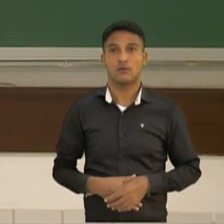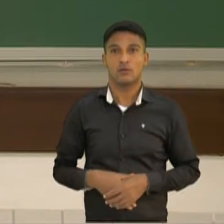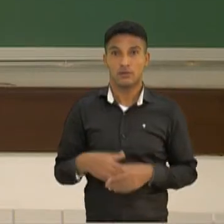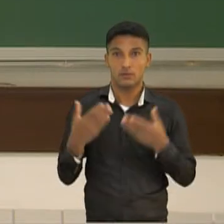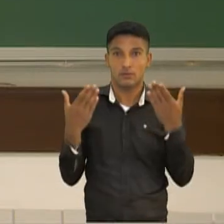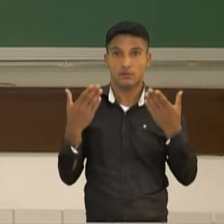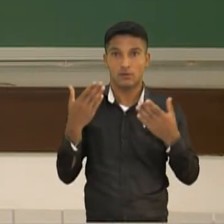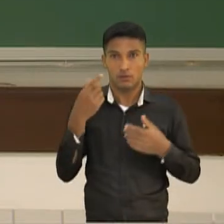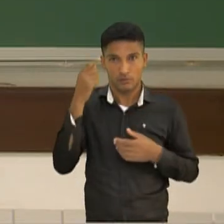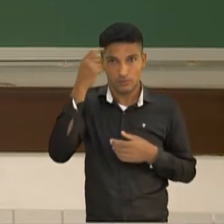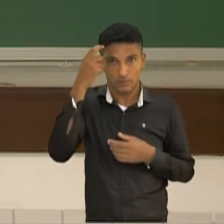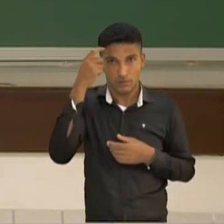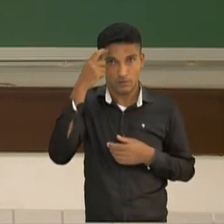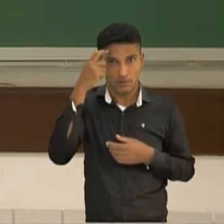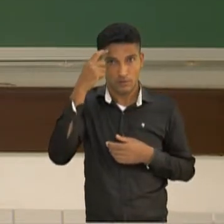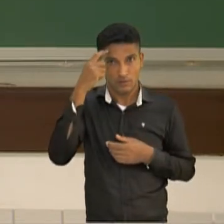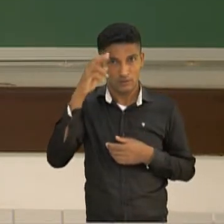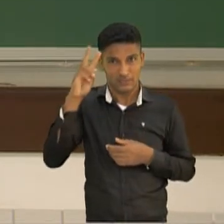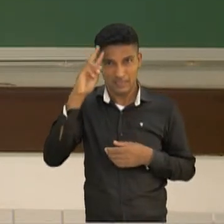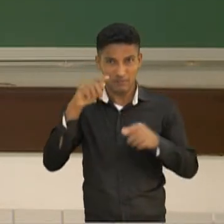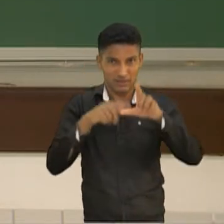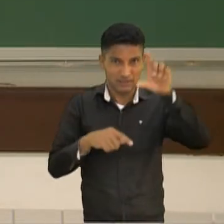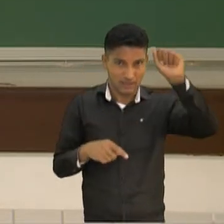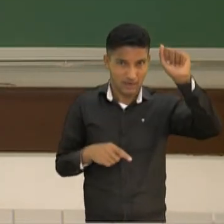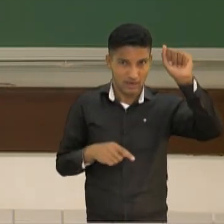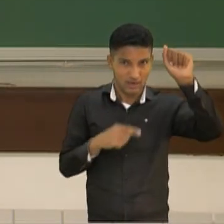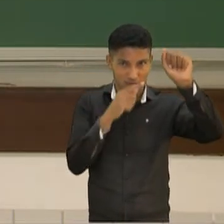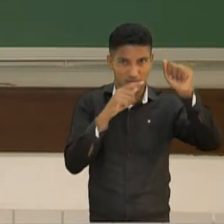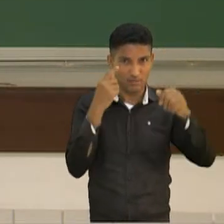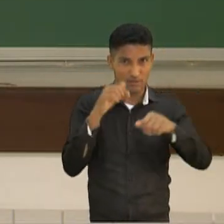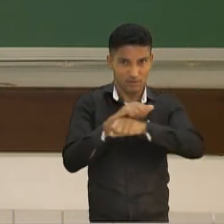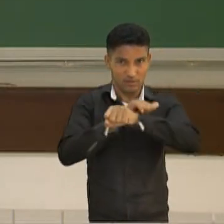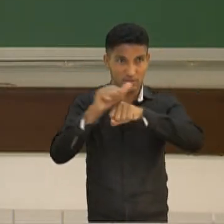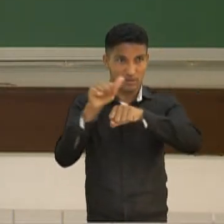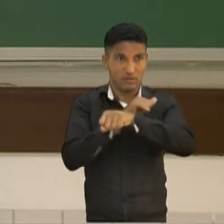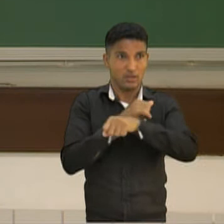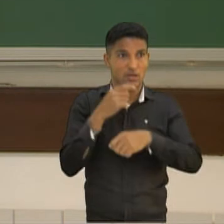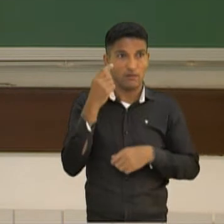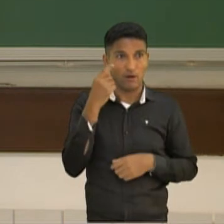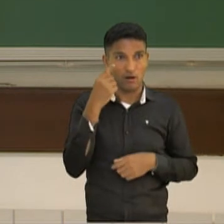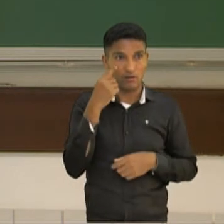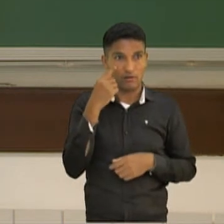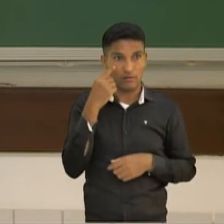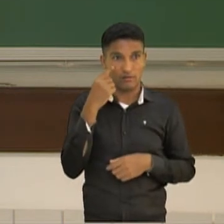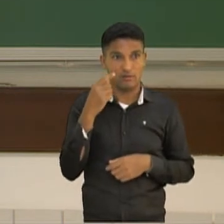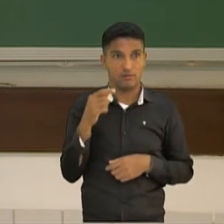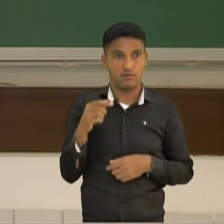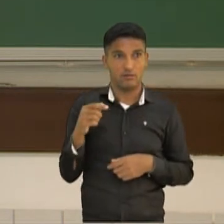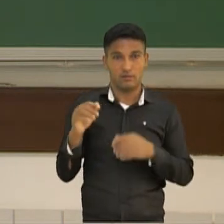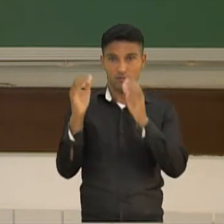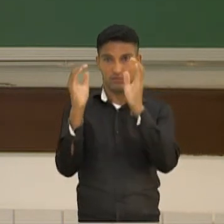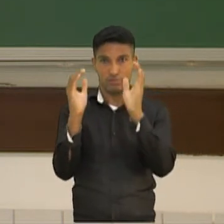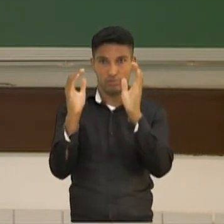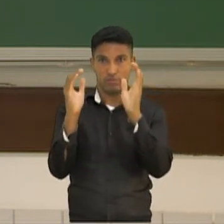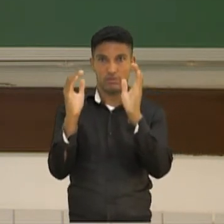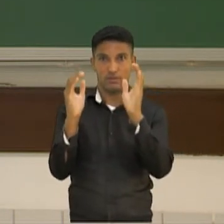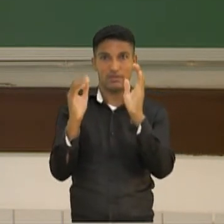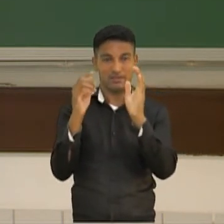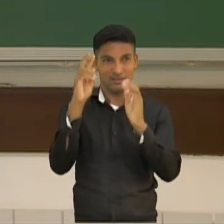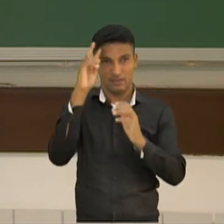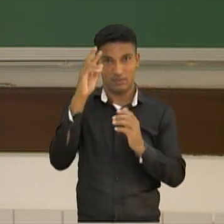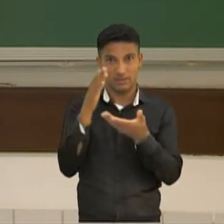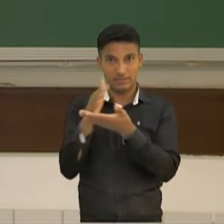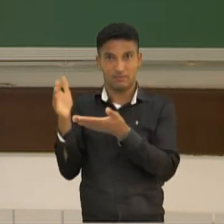E aí, pensaram? Lembra da letra A? O que a gente fez na letra A? Ó, vamos voltar aqui um pouquinho. A gente fez o quê? Decompôs o